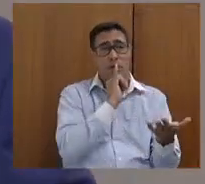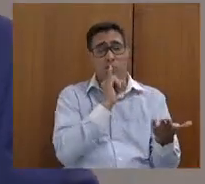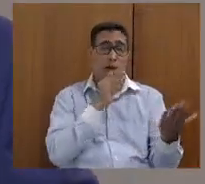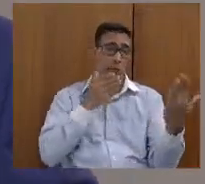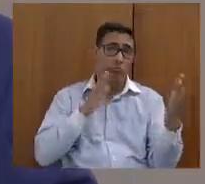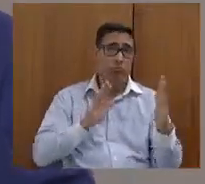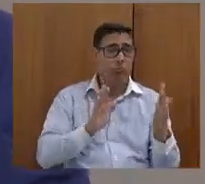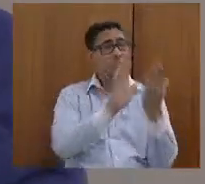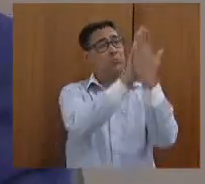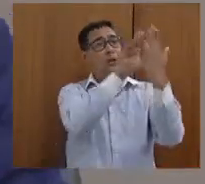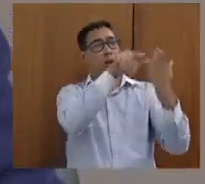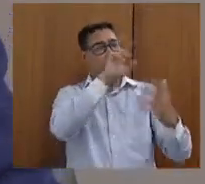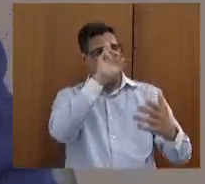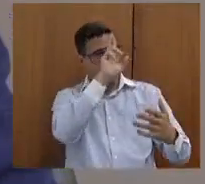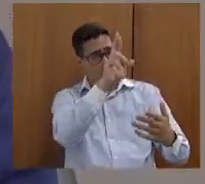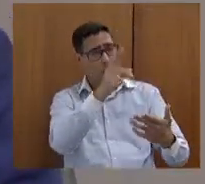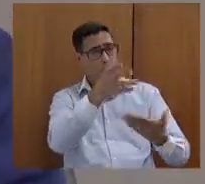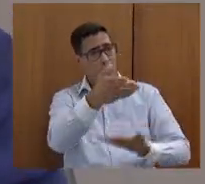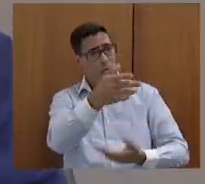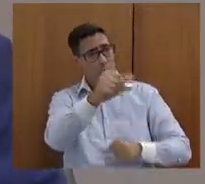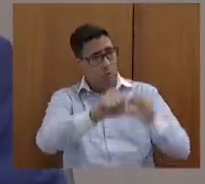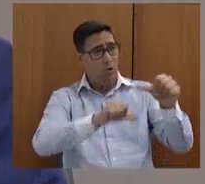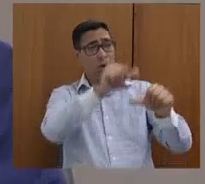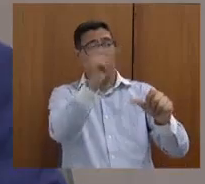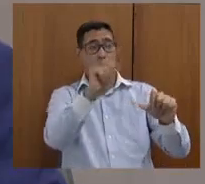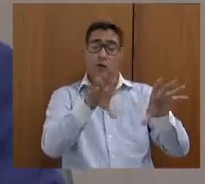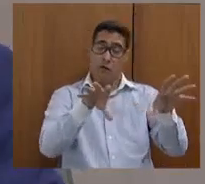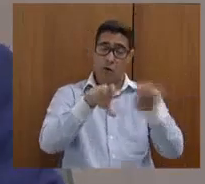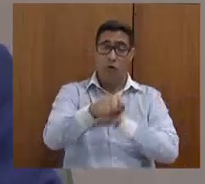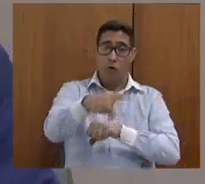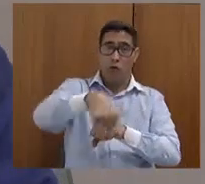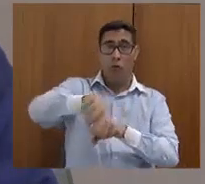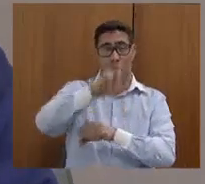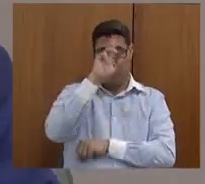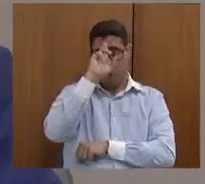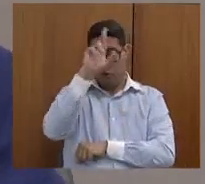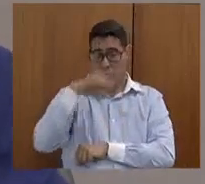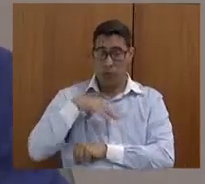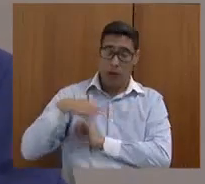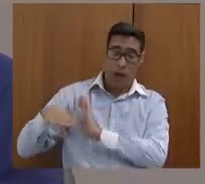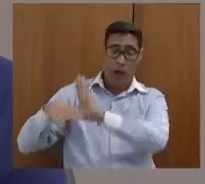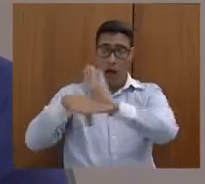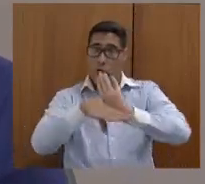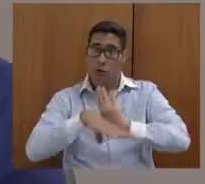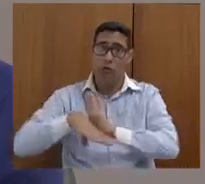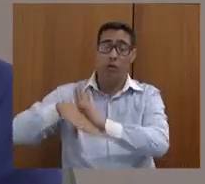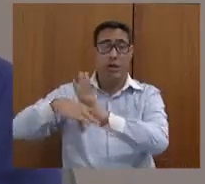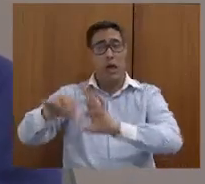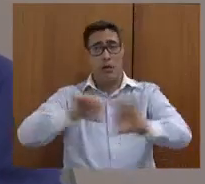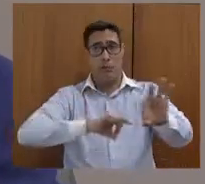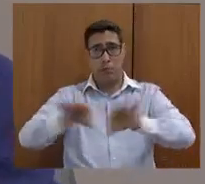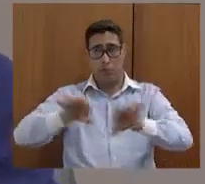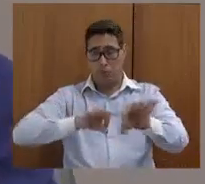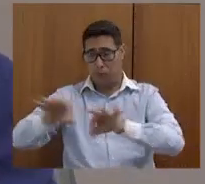com o diretor e trocar nós estamos fazendo agora a formação dos diretores para auxiliar nessa execução desse dessa verba